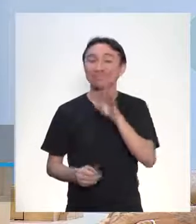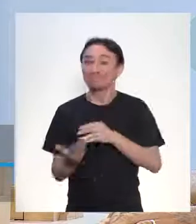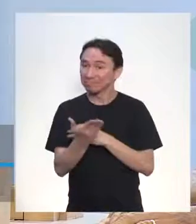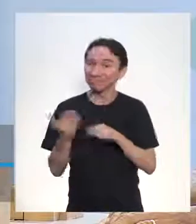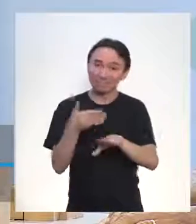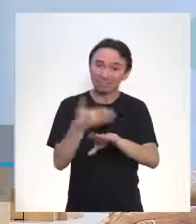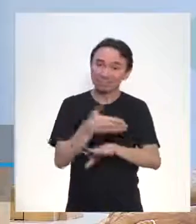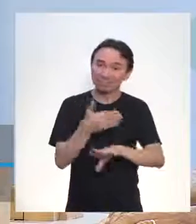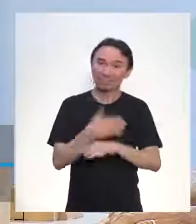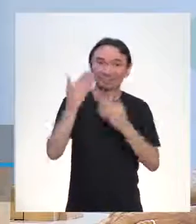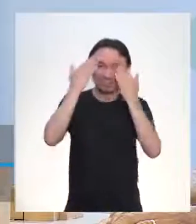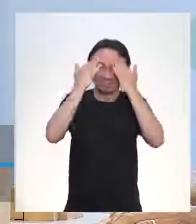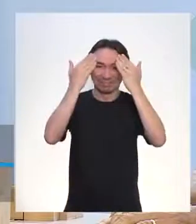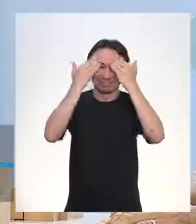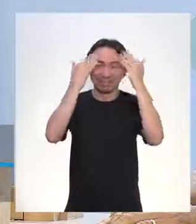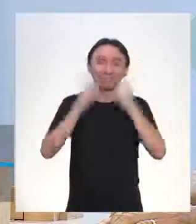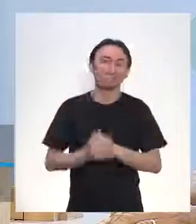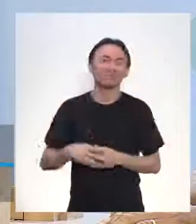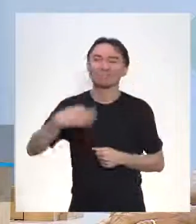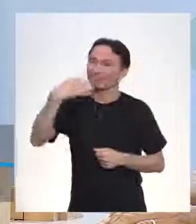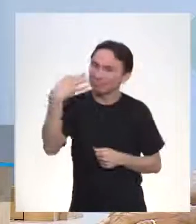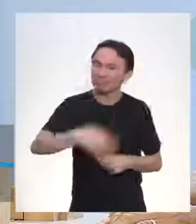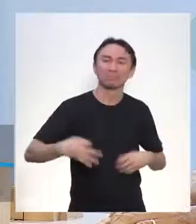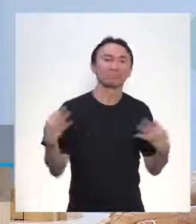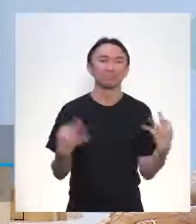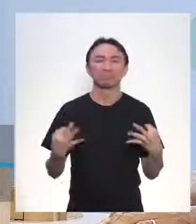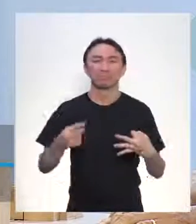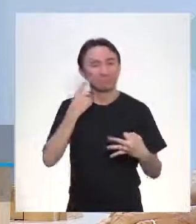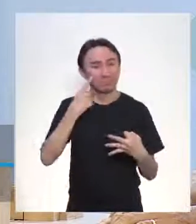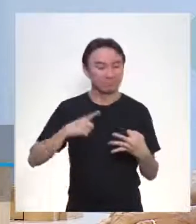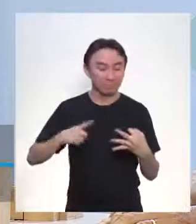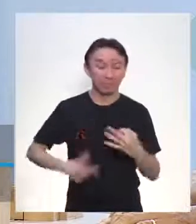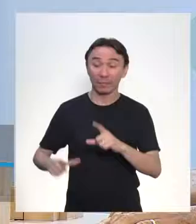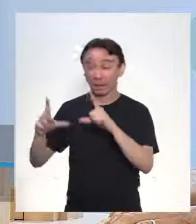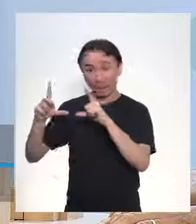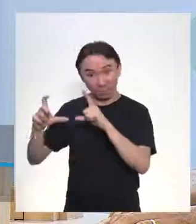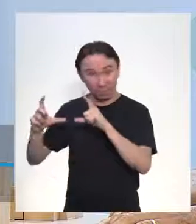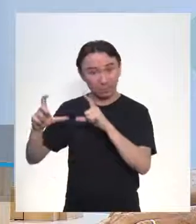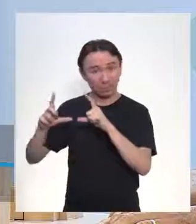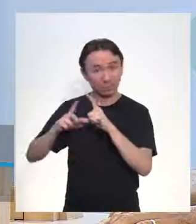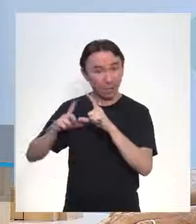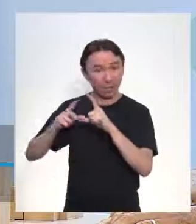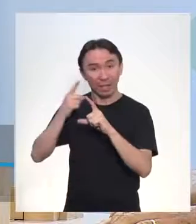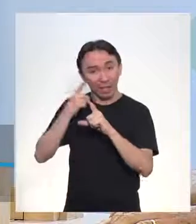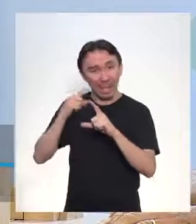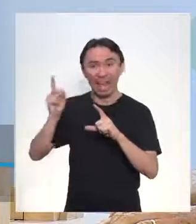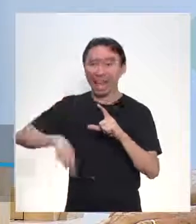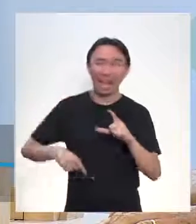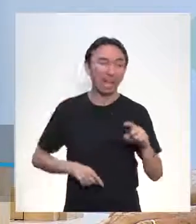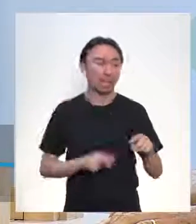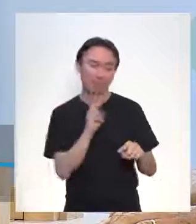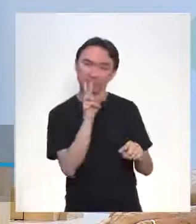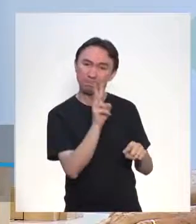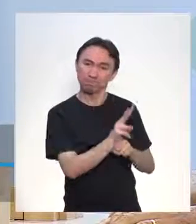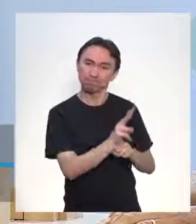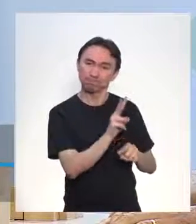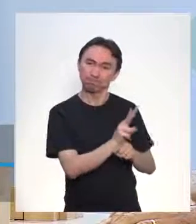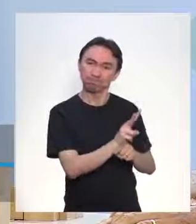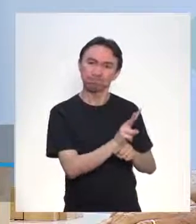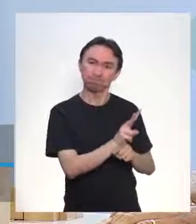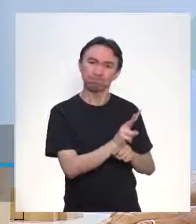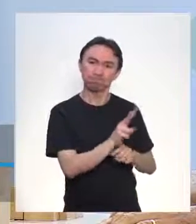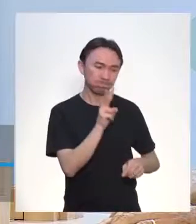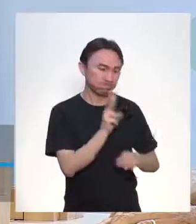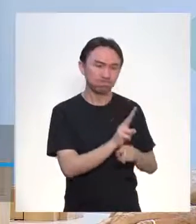todos. Perfeito, essa é a resposta. Nós temos aqui nessa imagem uma característica do protecionismo. Então, essa